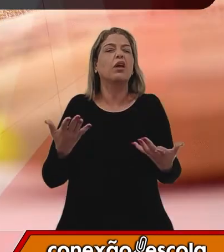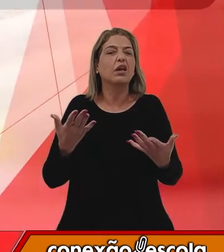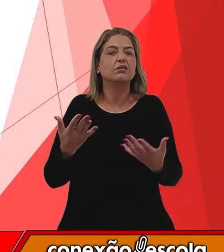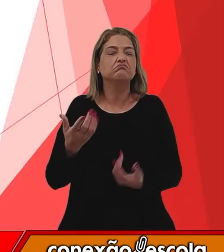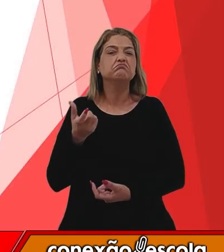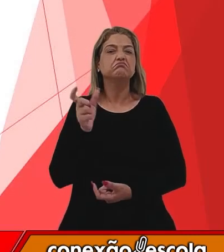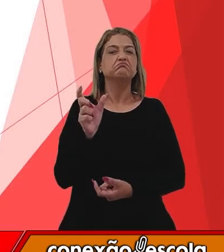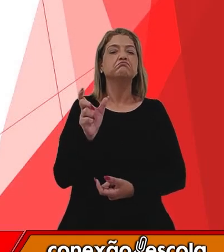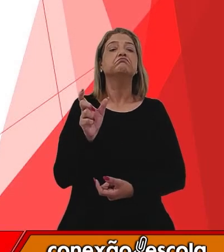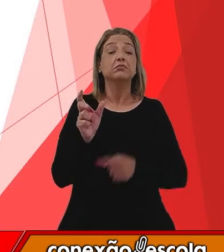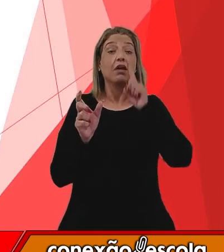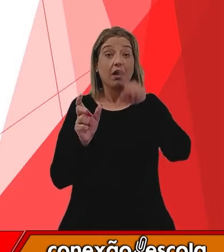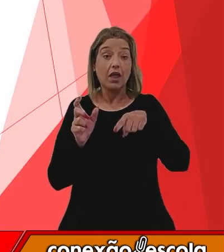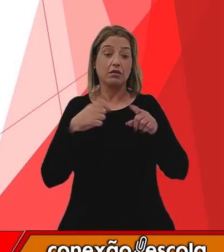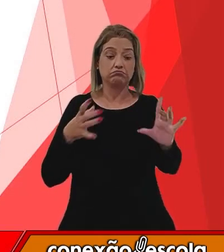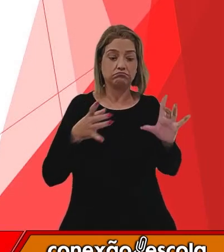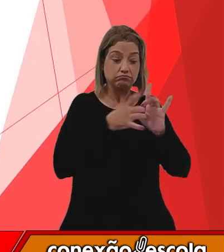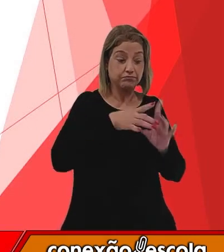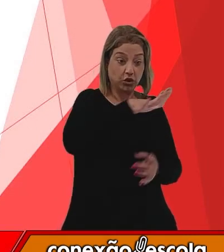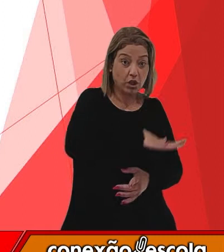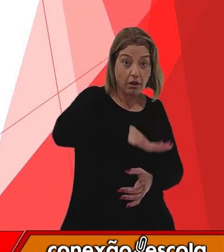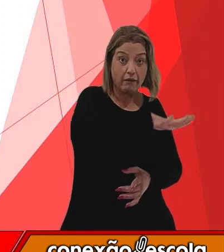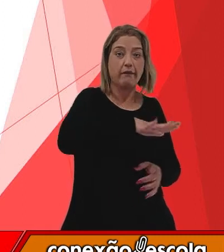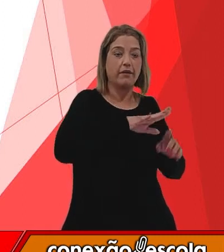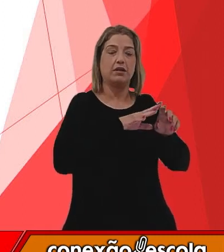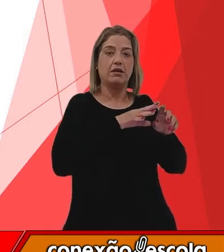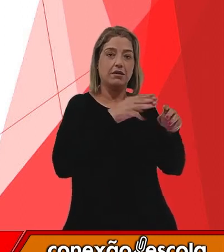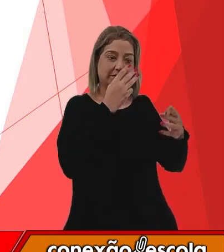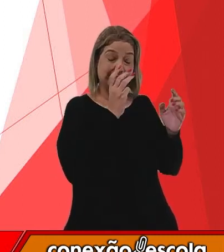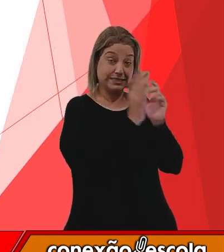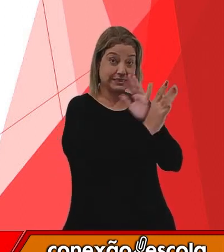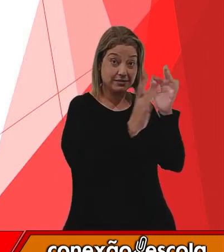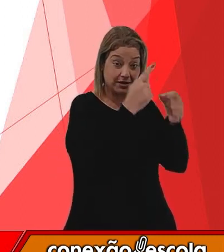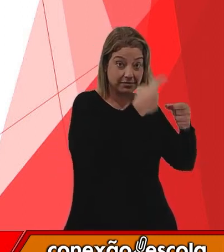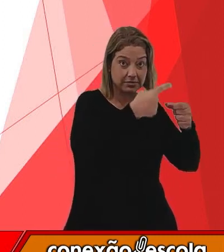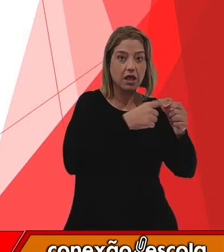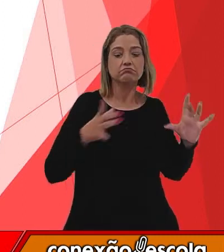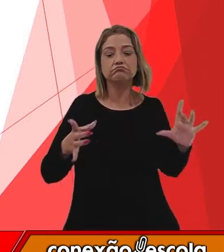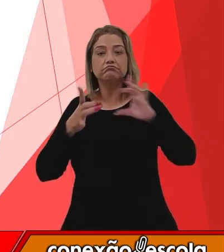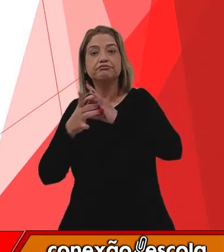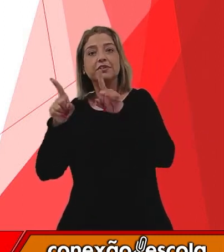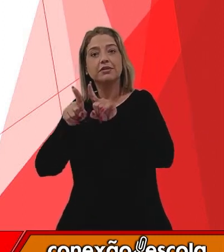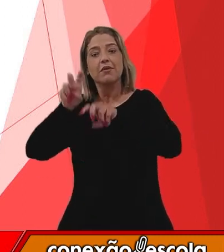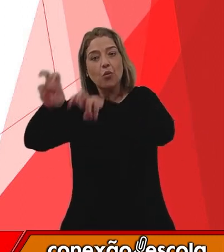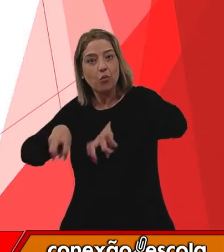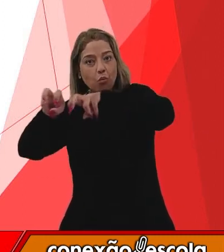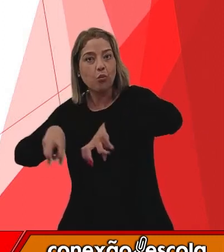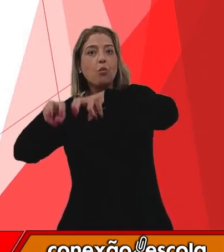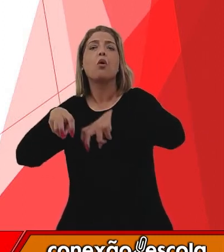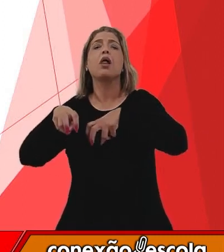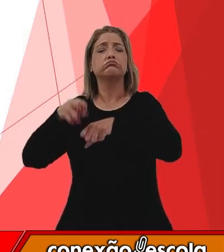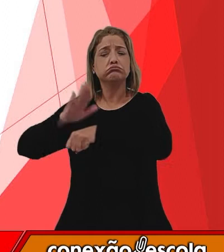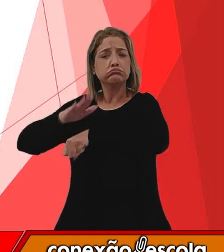a junção da área urbana com a área rural. E ambas são interdependentes e muito importantes uma para a